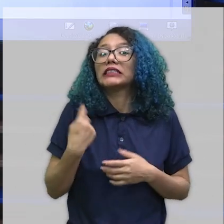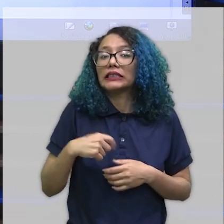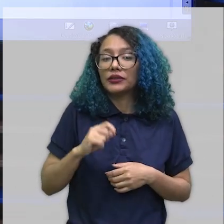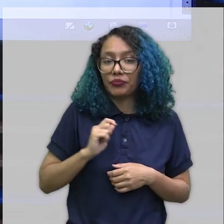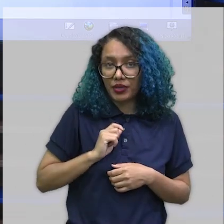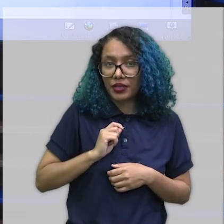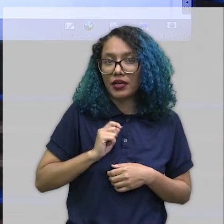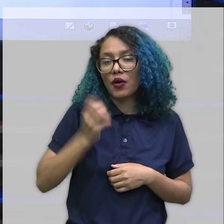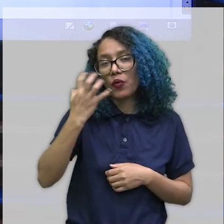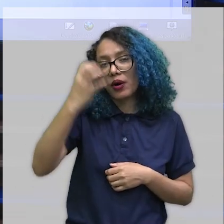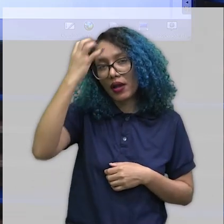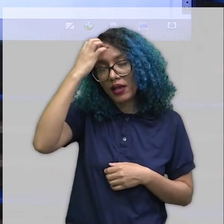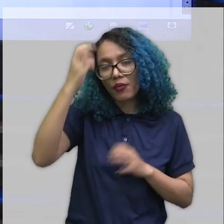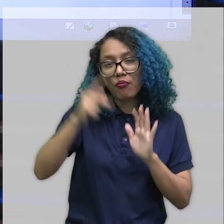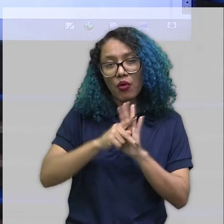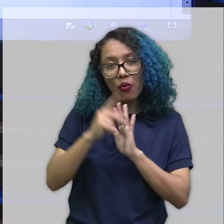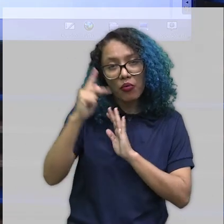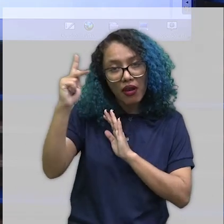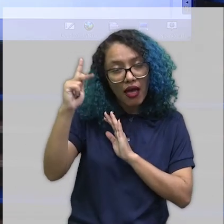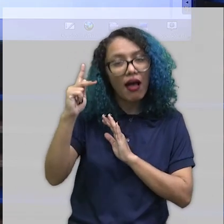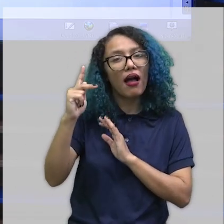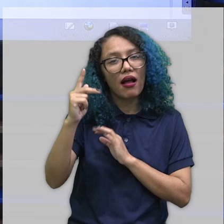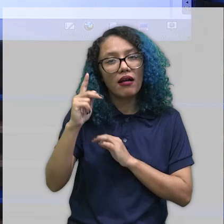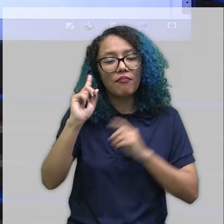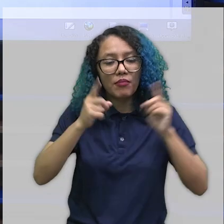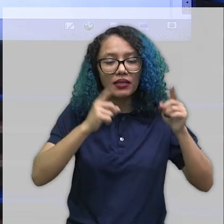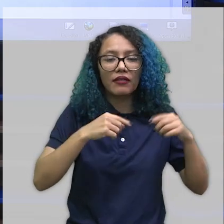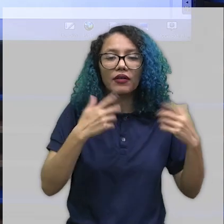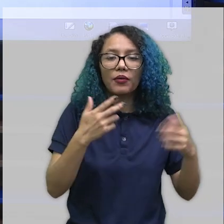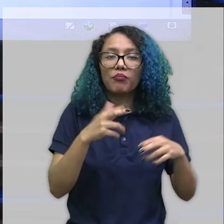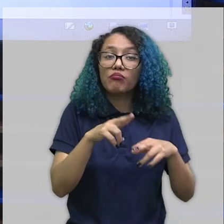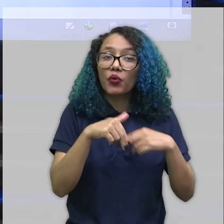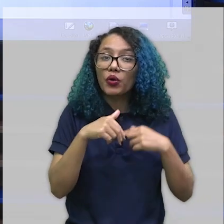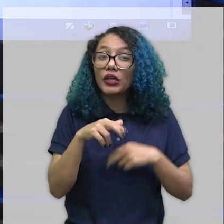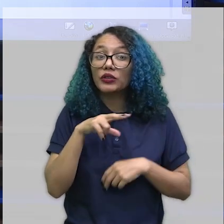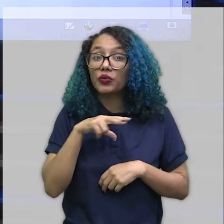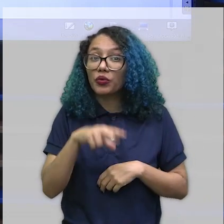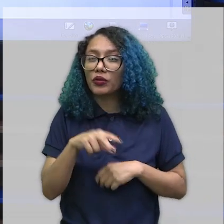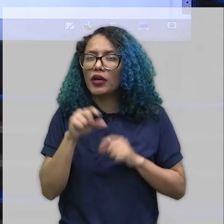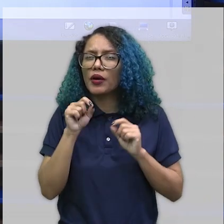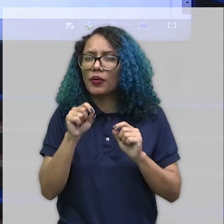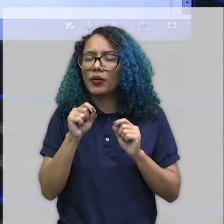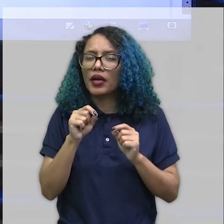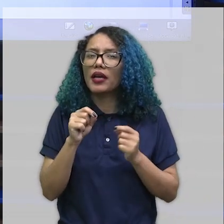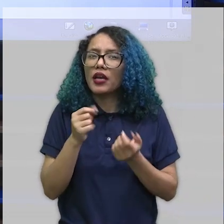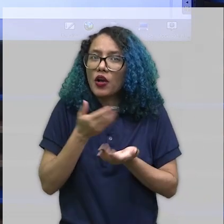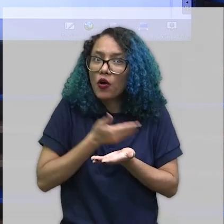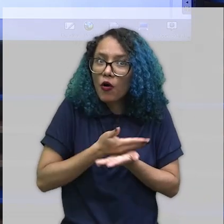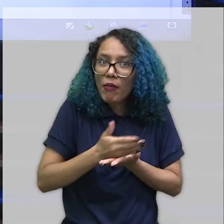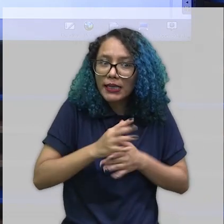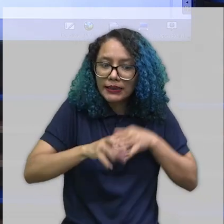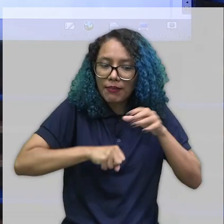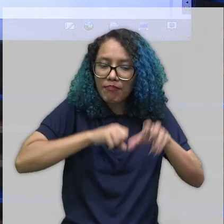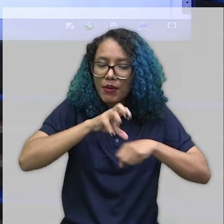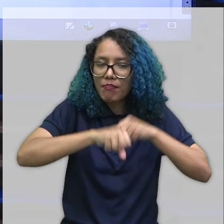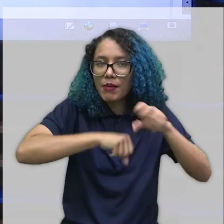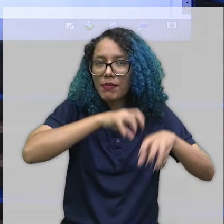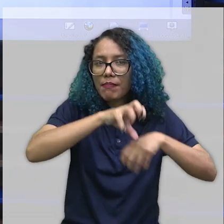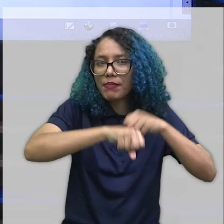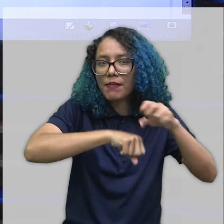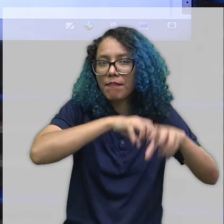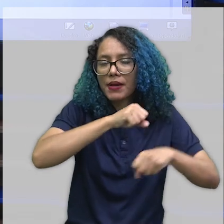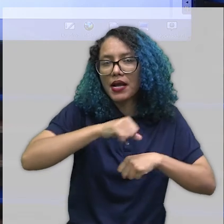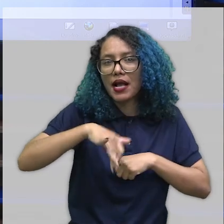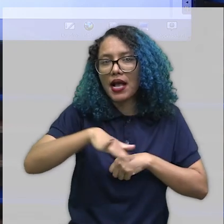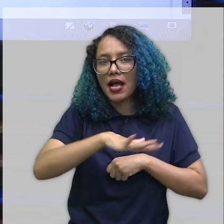Felipe II, certo? Então, os portugueses, a partir desse momento, começaram ali a ocupar essa região onde hoje